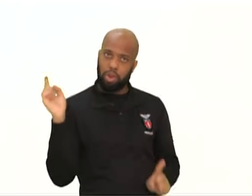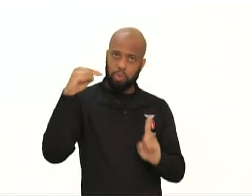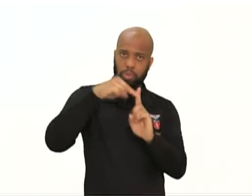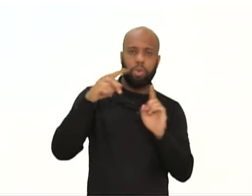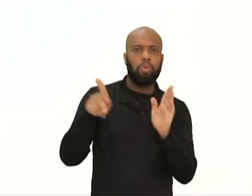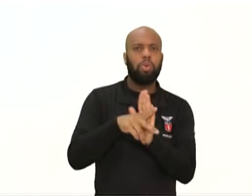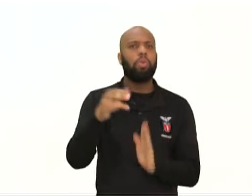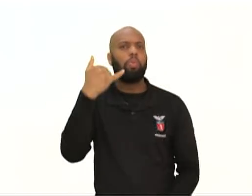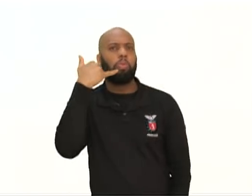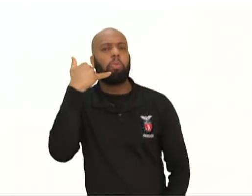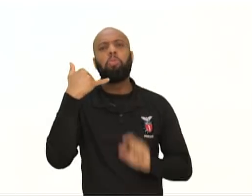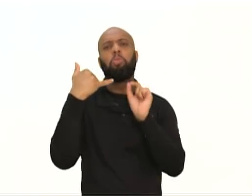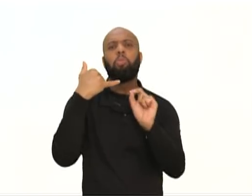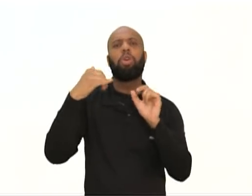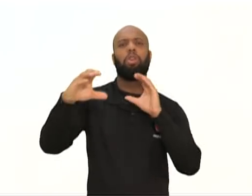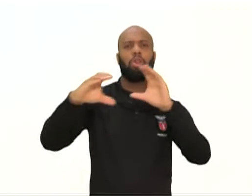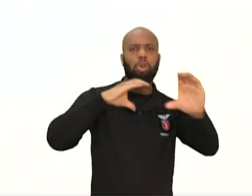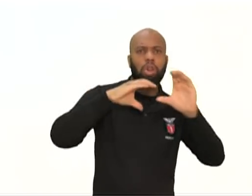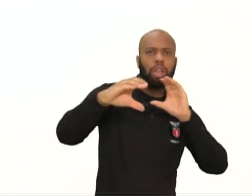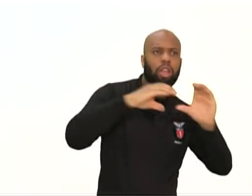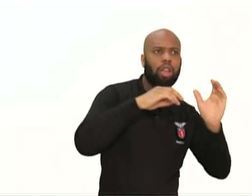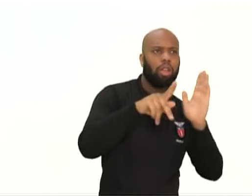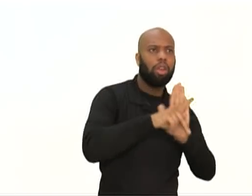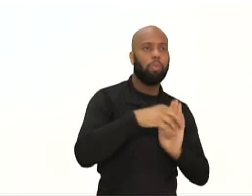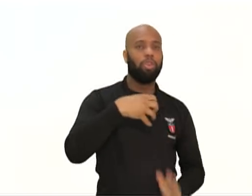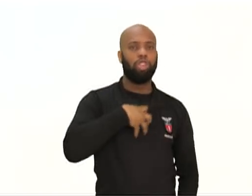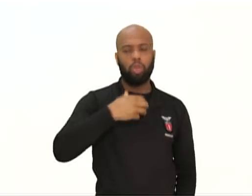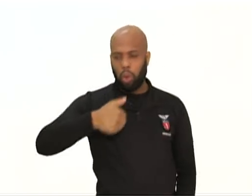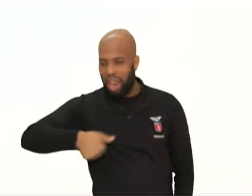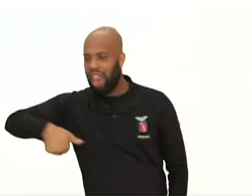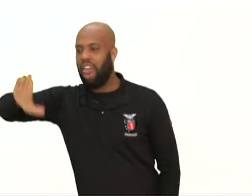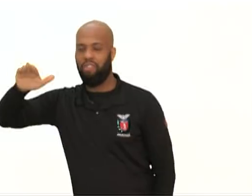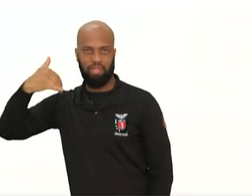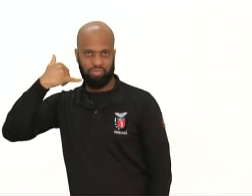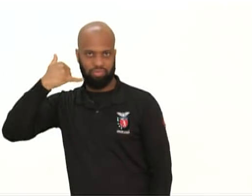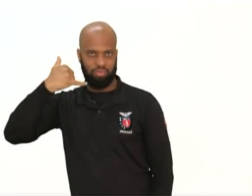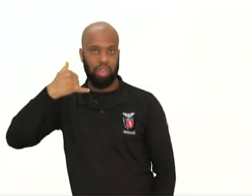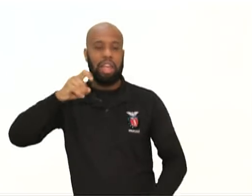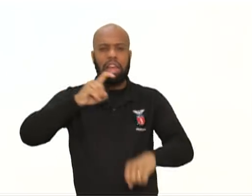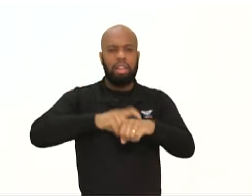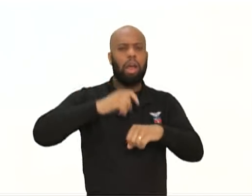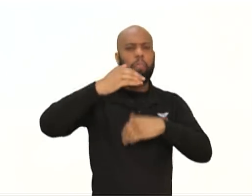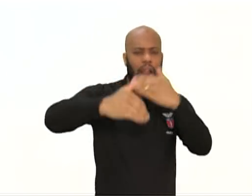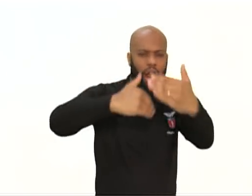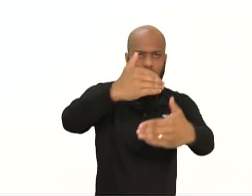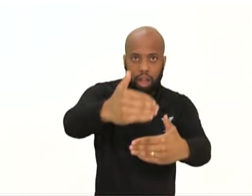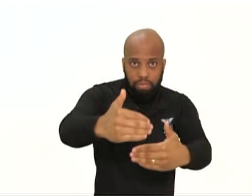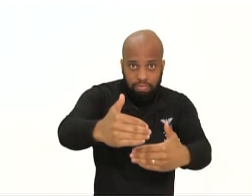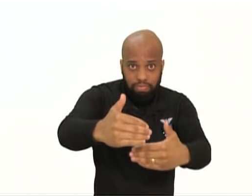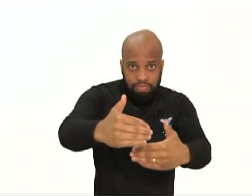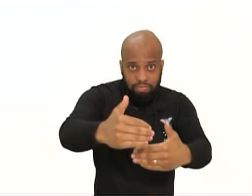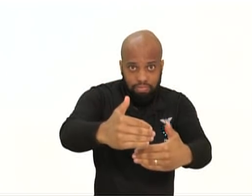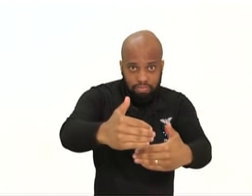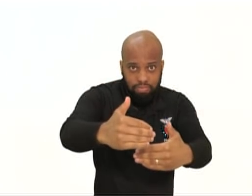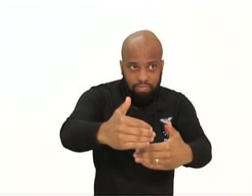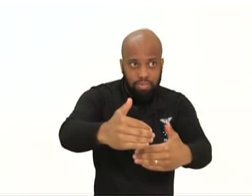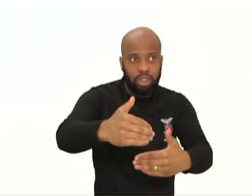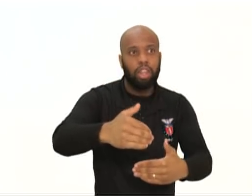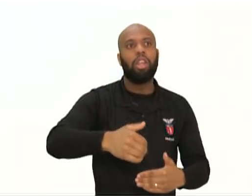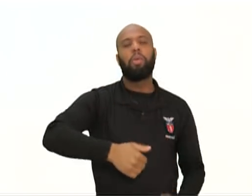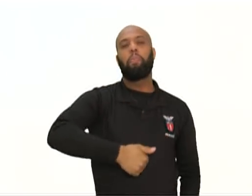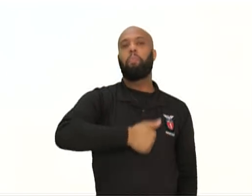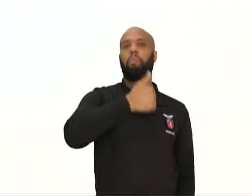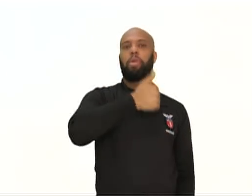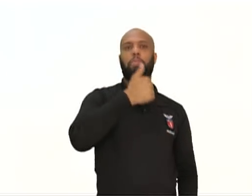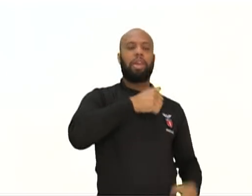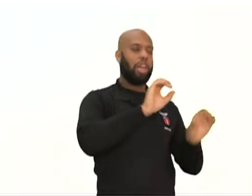da telefonia foi comunicar com mobilidade. O tempo passou. Primeira